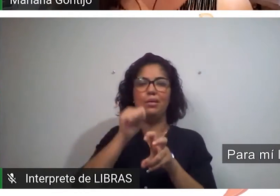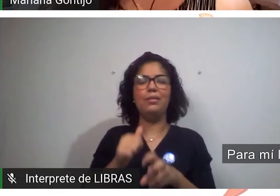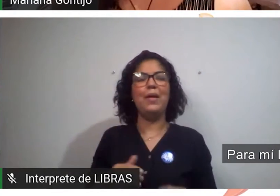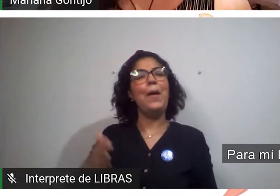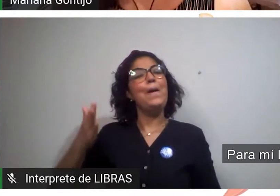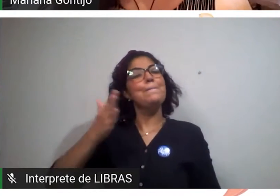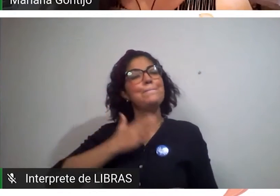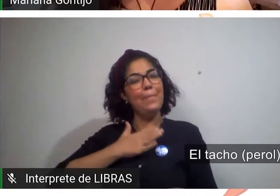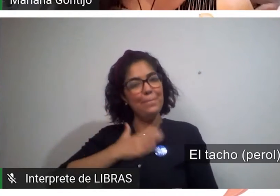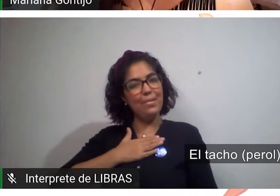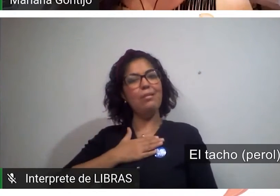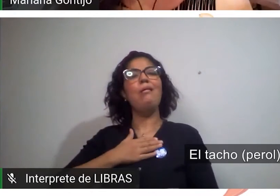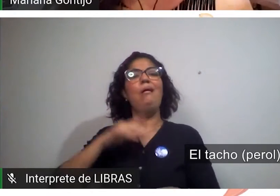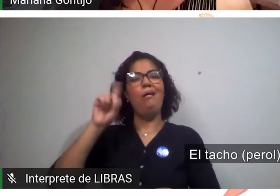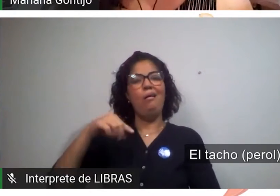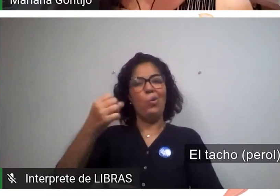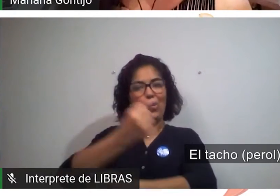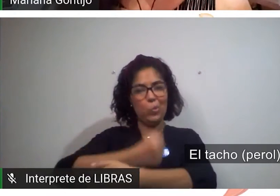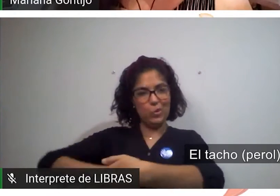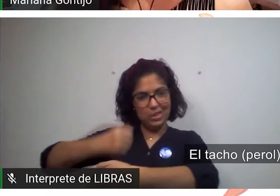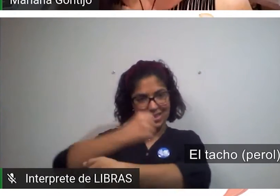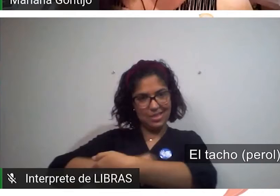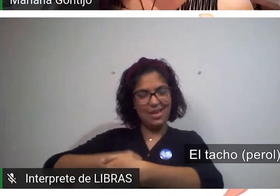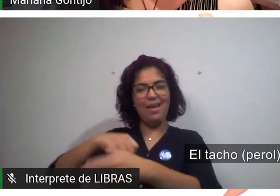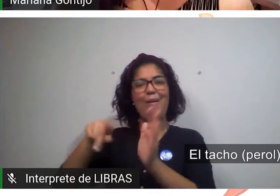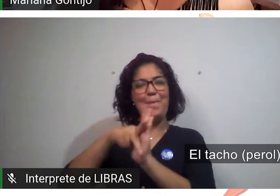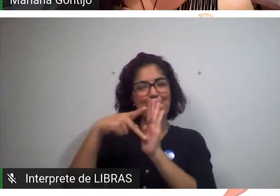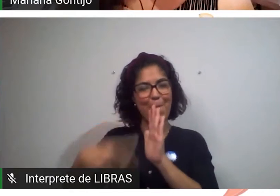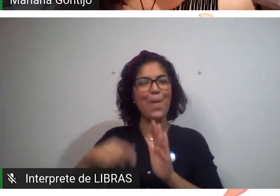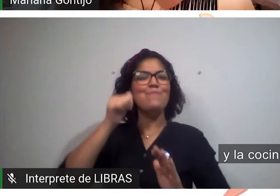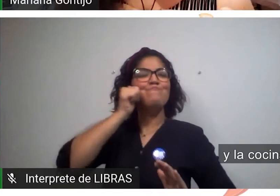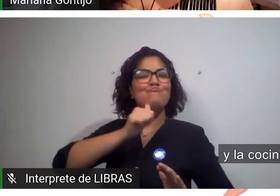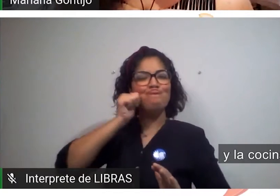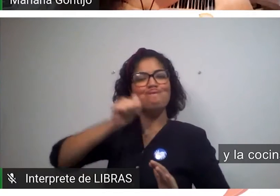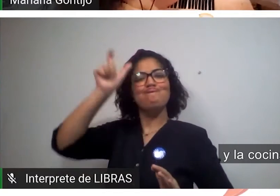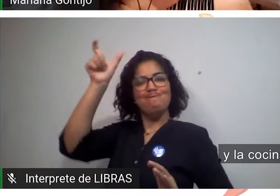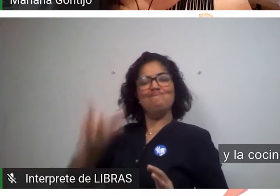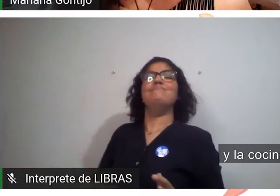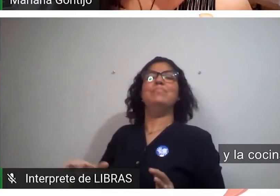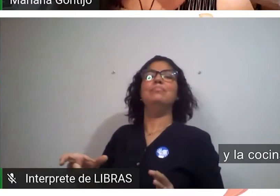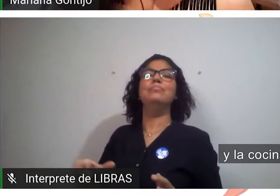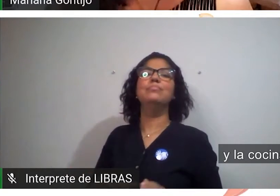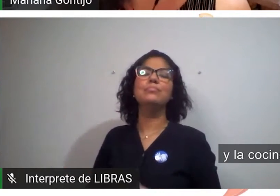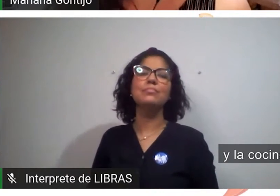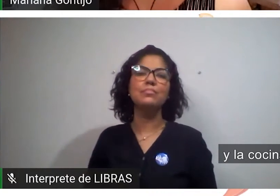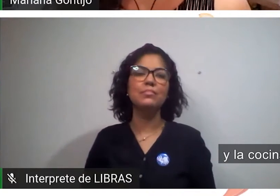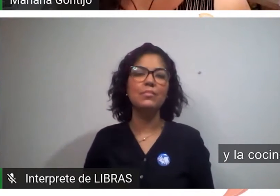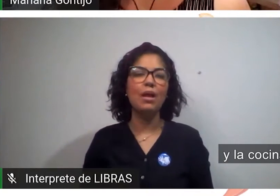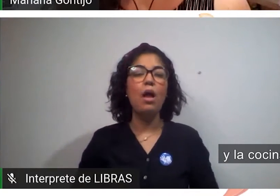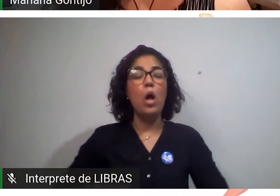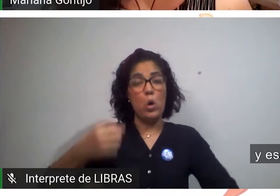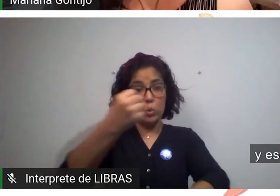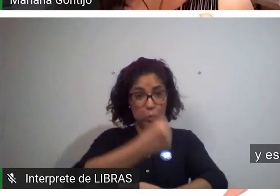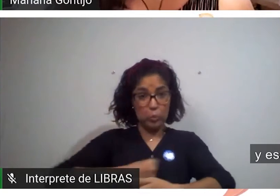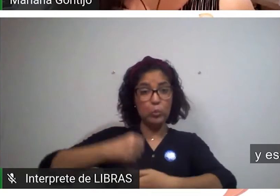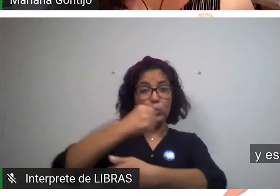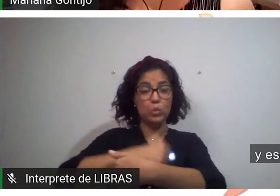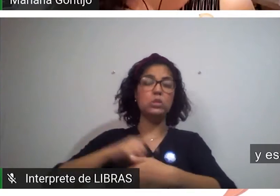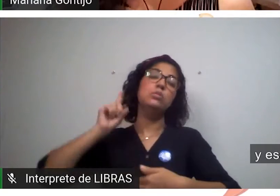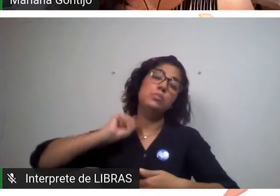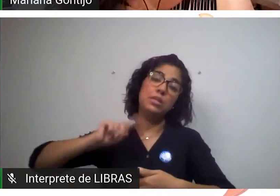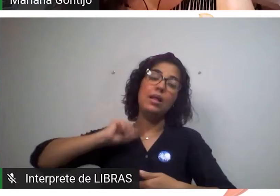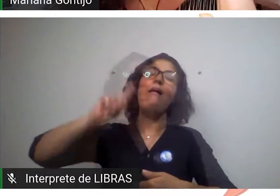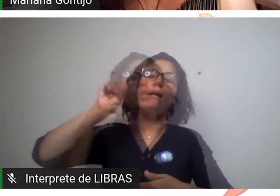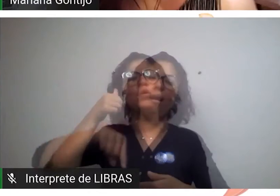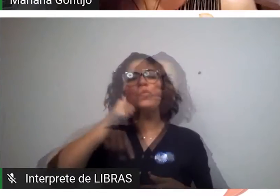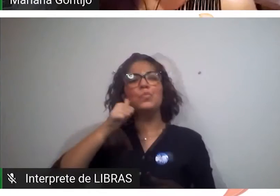é feminina, o tacho é um instrumento feminino, e a cozinha mineira é feminina, isso precisa ser